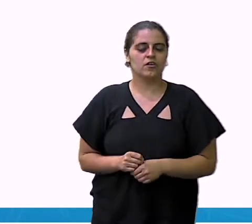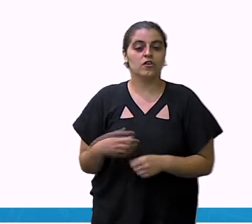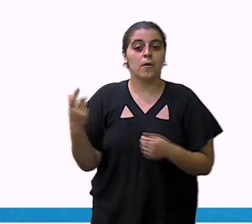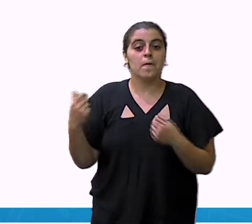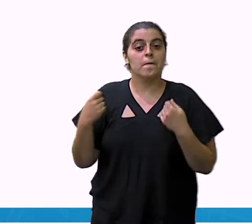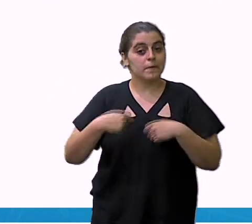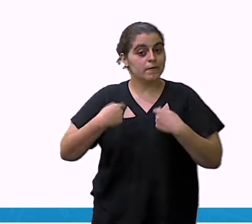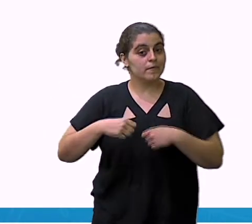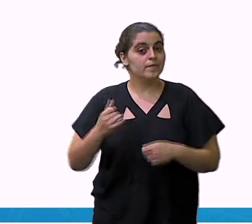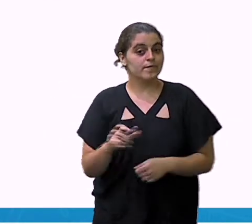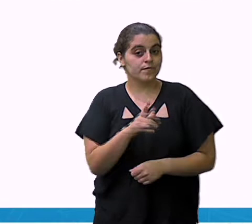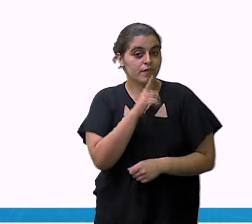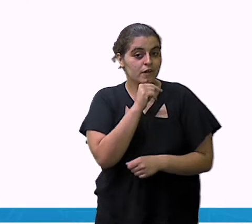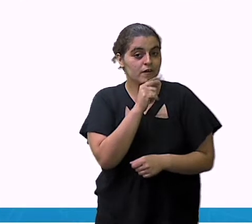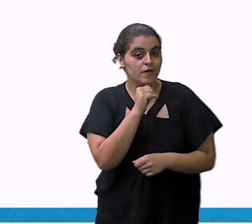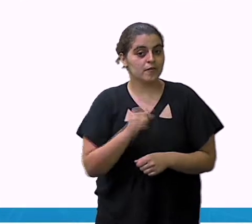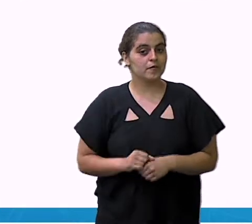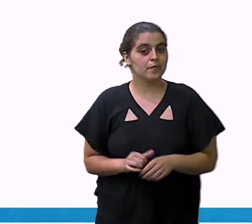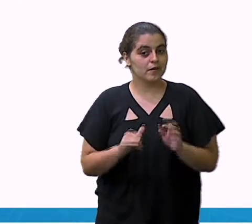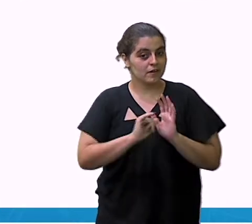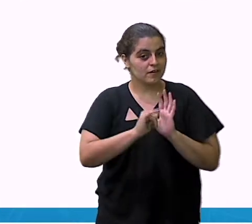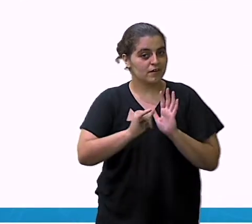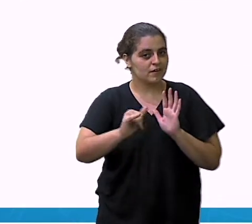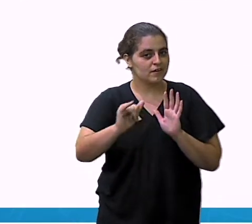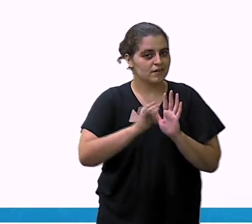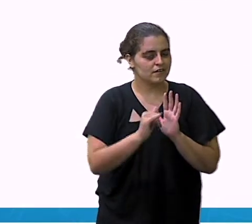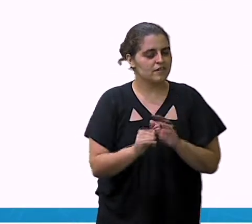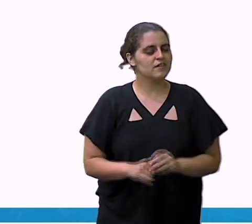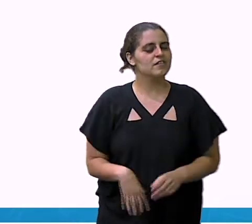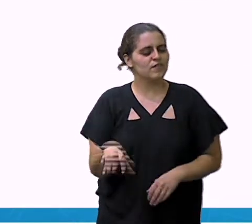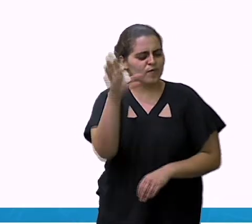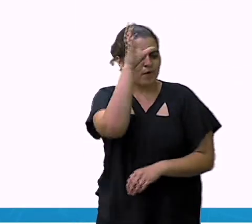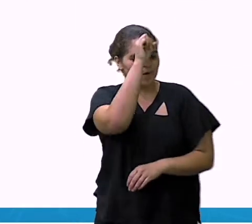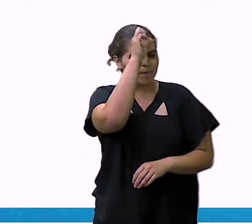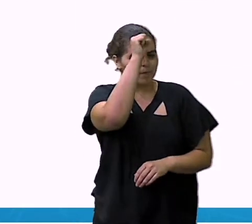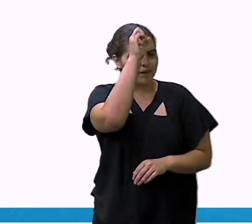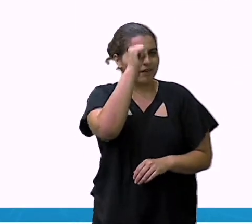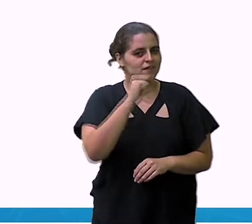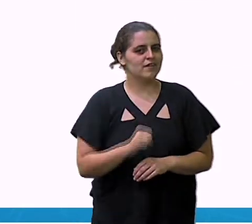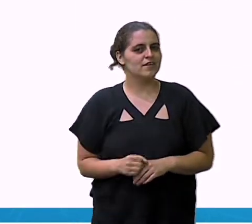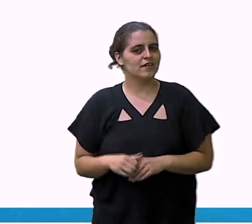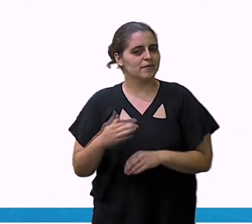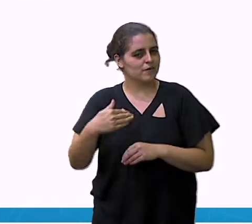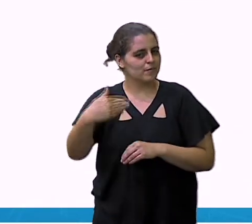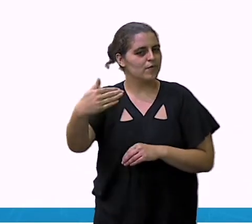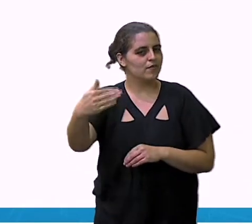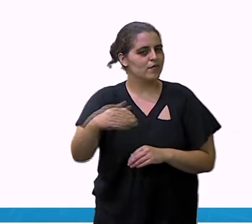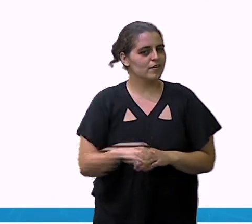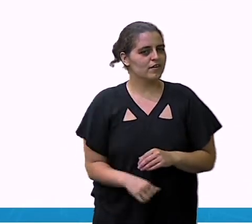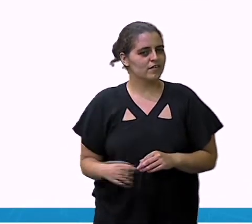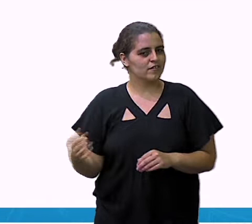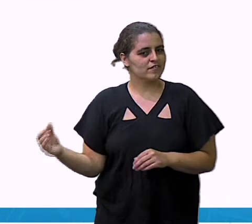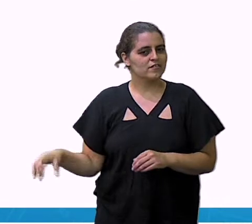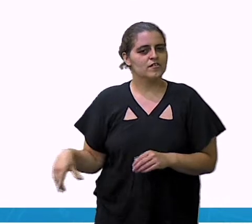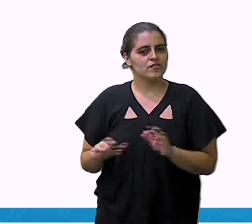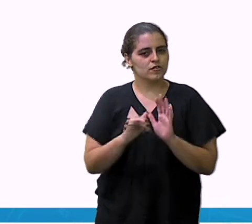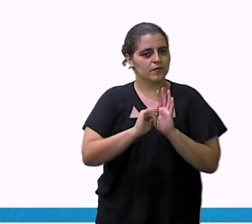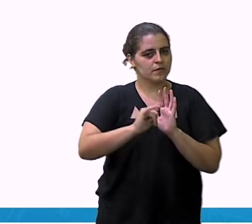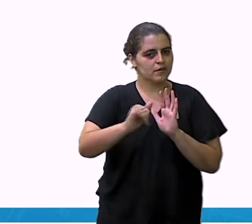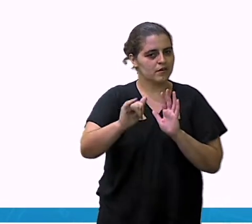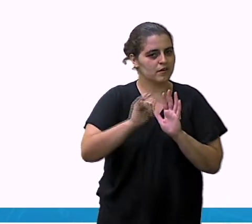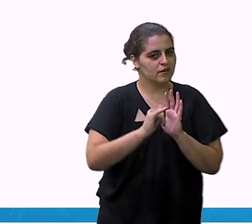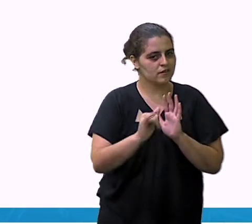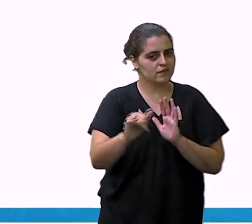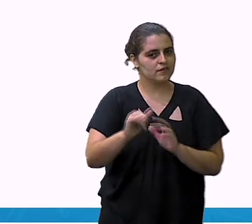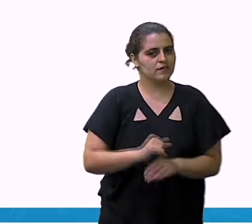energia elétrica sem água. Vocês irão estudar, né, sobre essa importância da água para a produção de